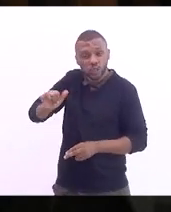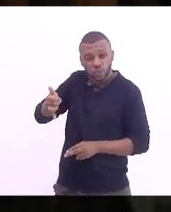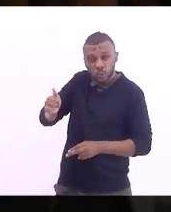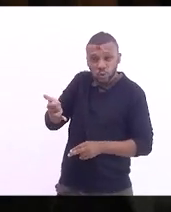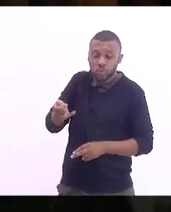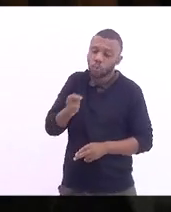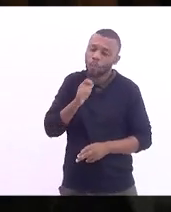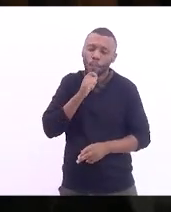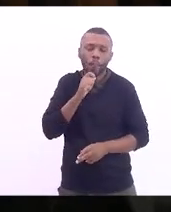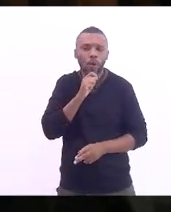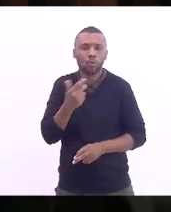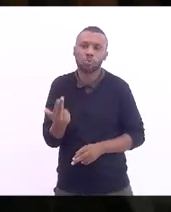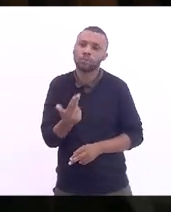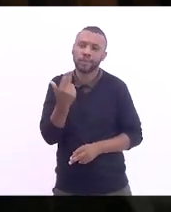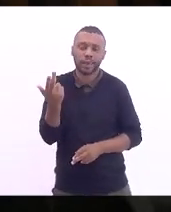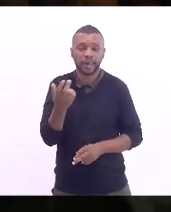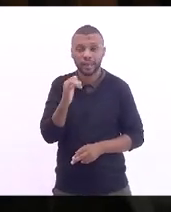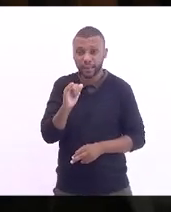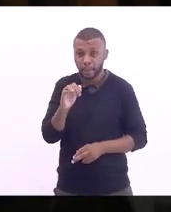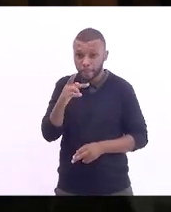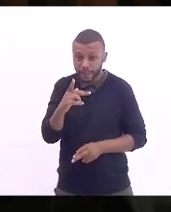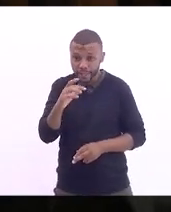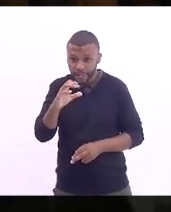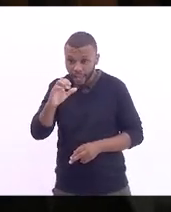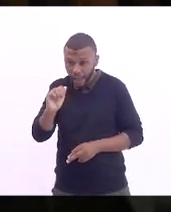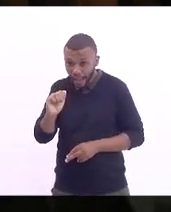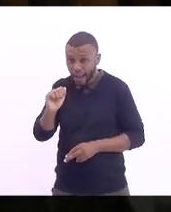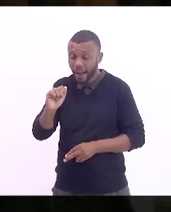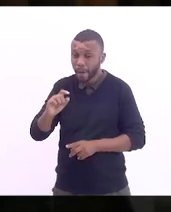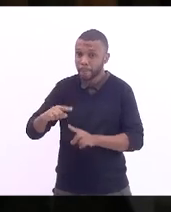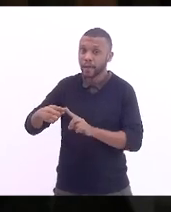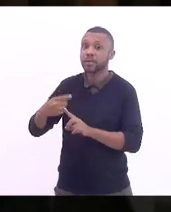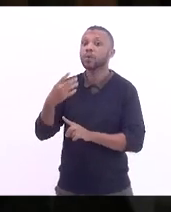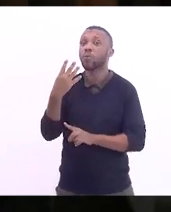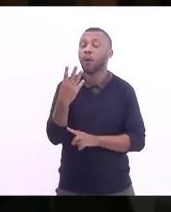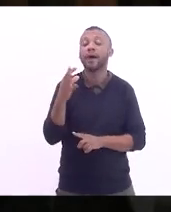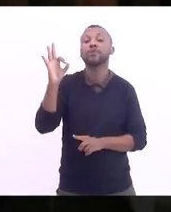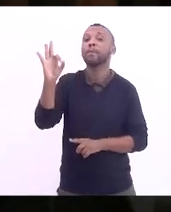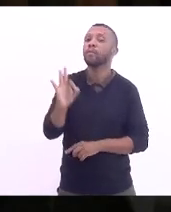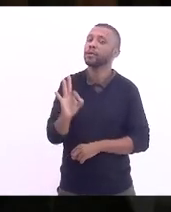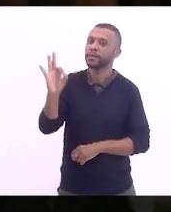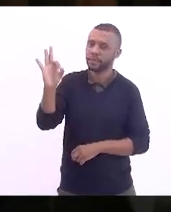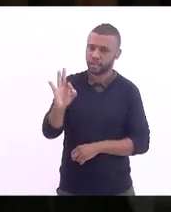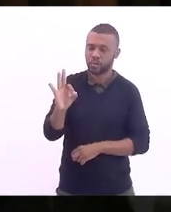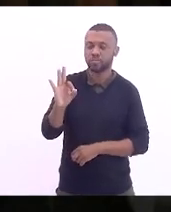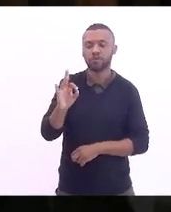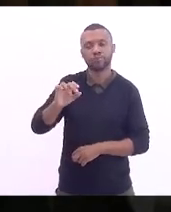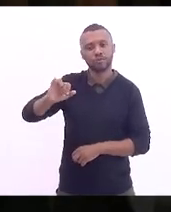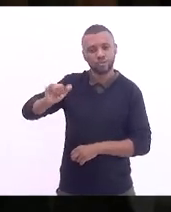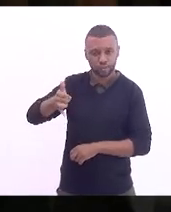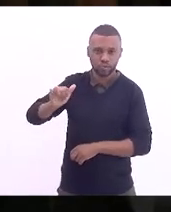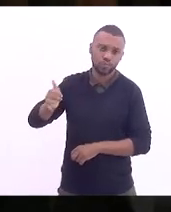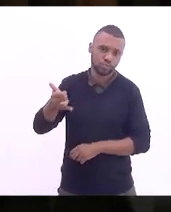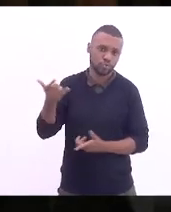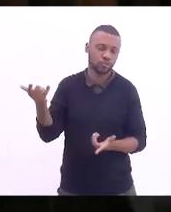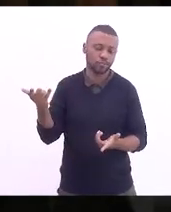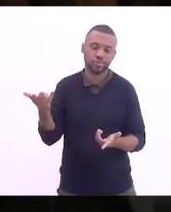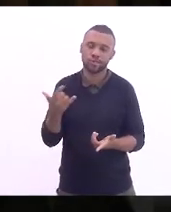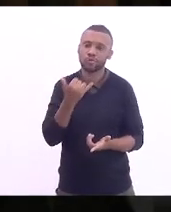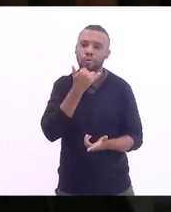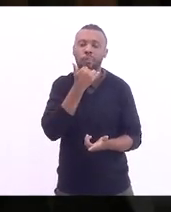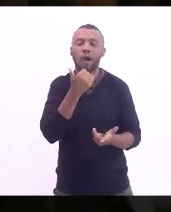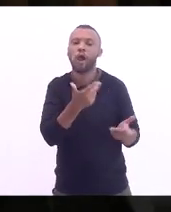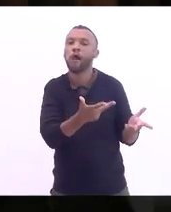e IPCA mais quatro pontos percentuais de juro é uma